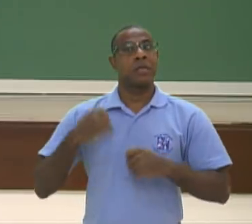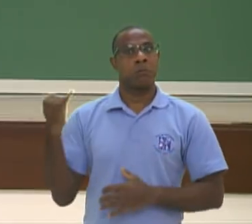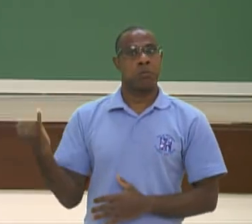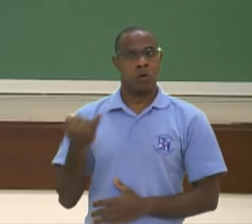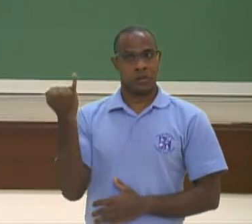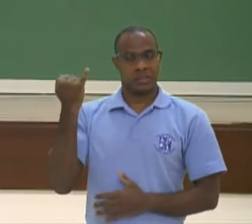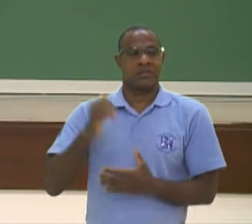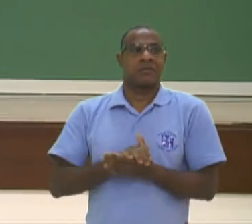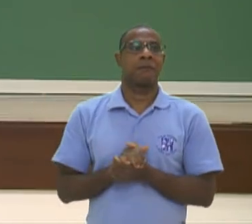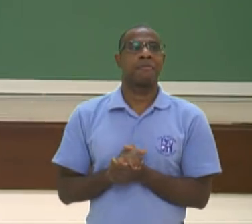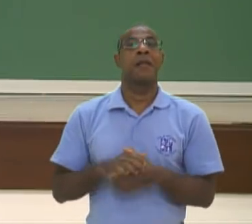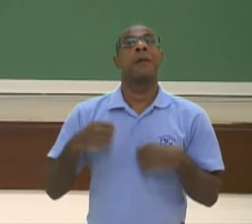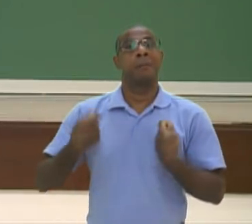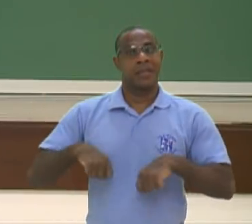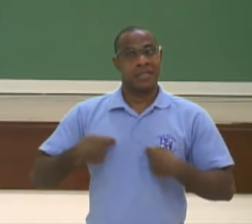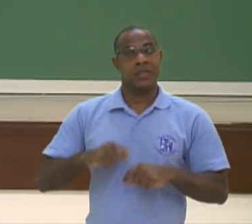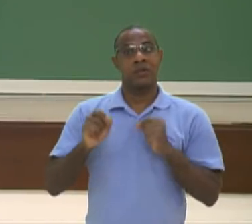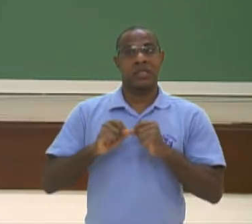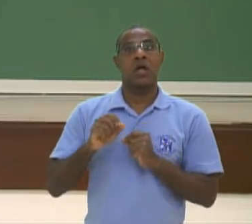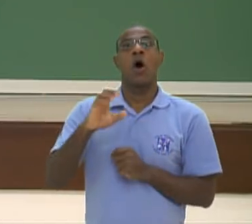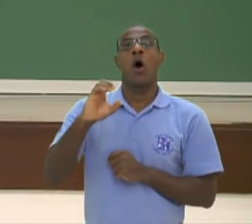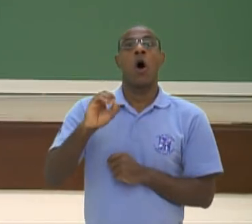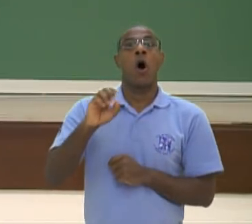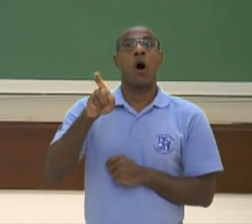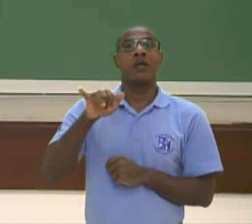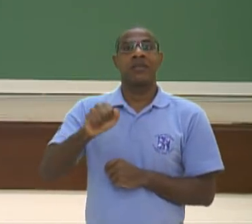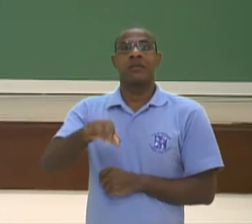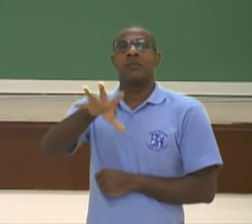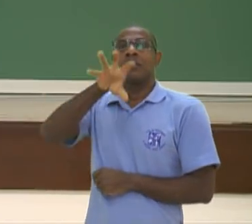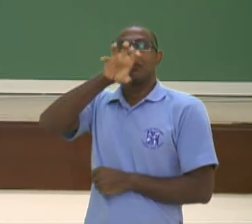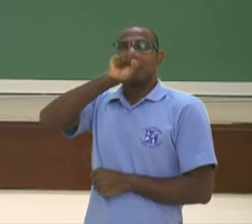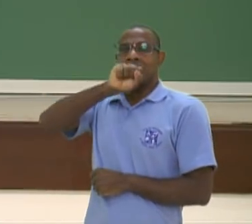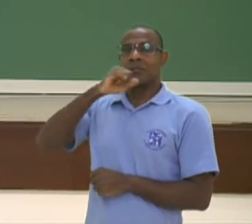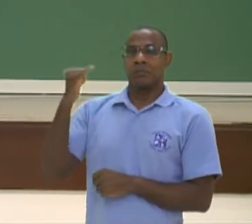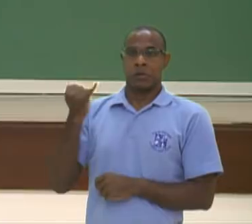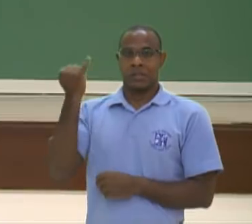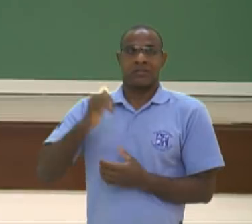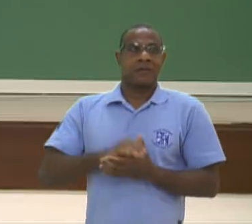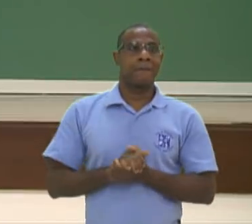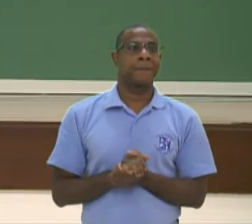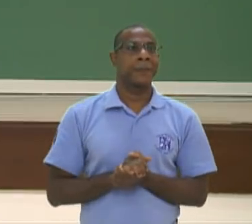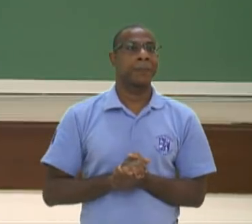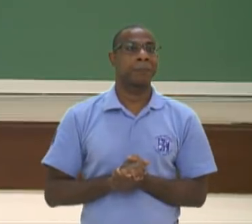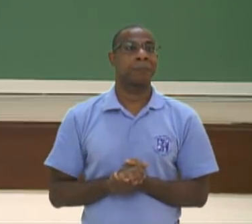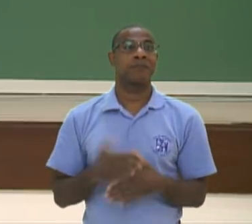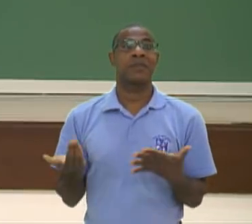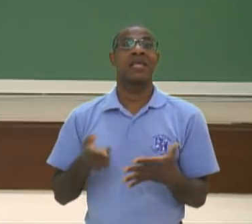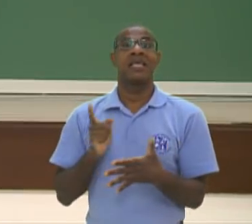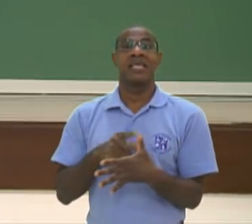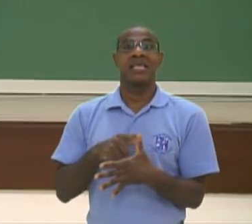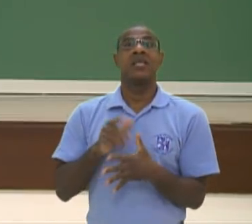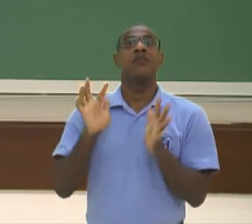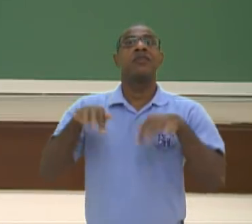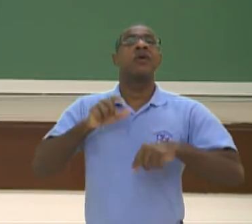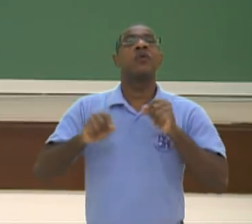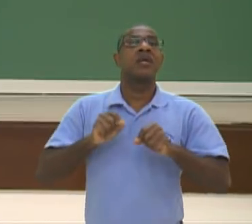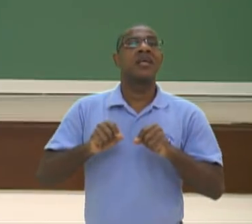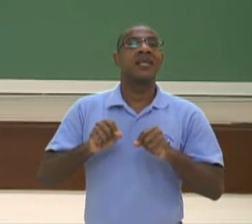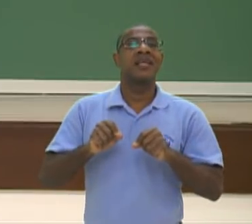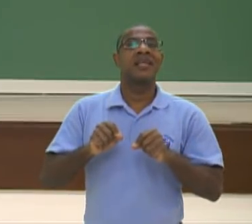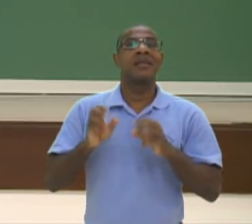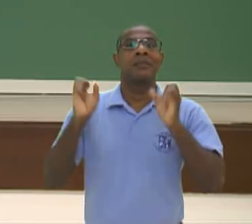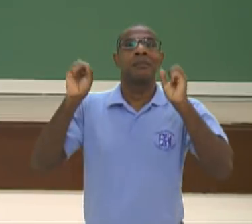nutrientes circularem, a gente precisa ter o oxigênio circulando também. E terminamos recentemente o